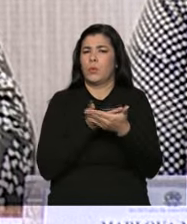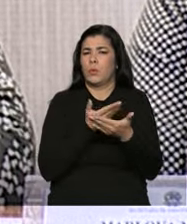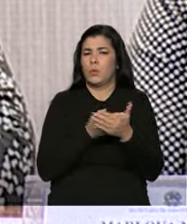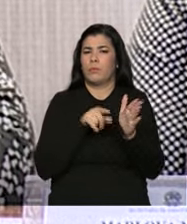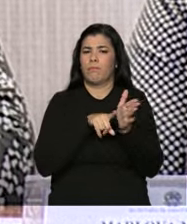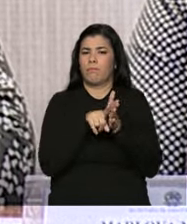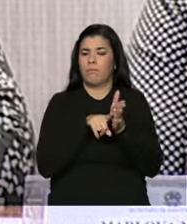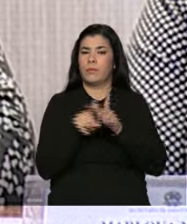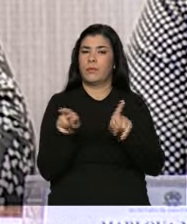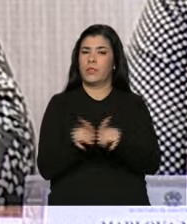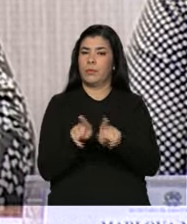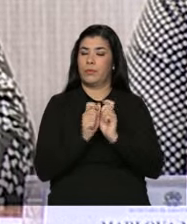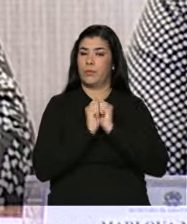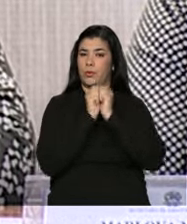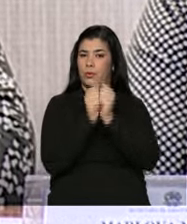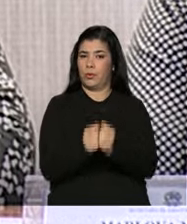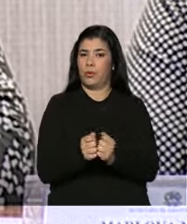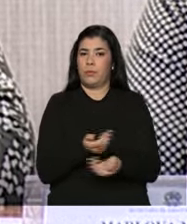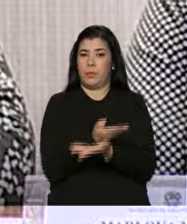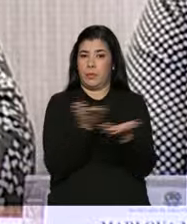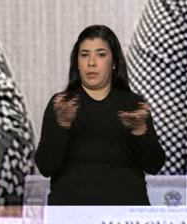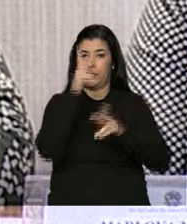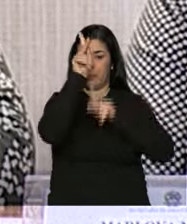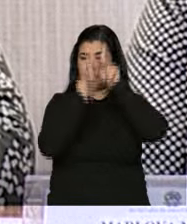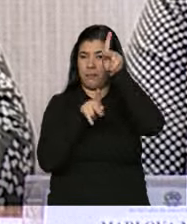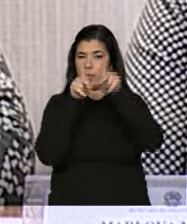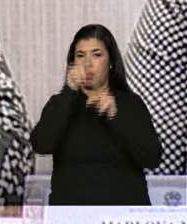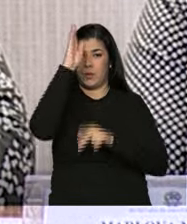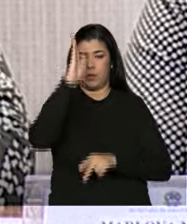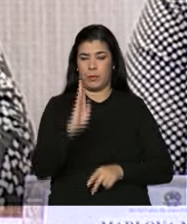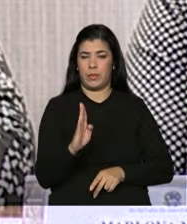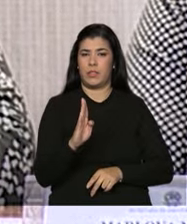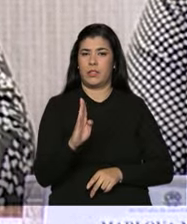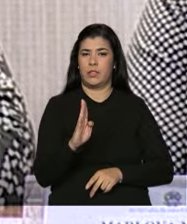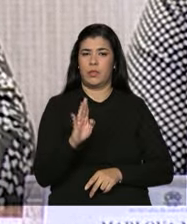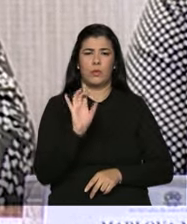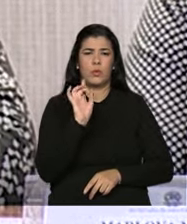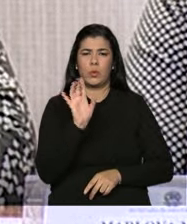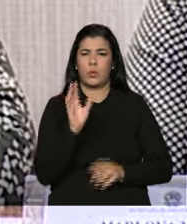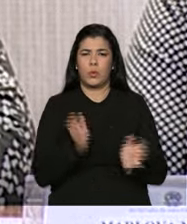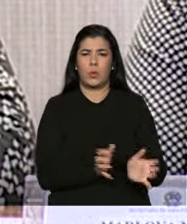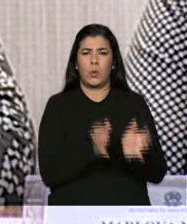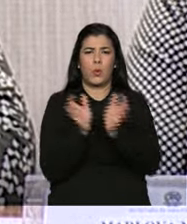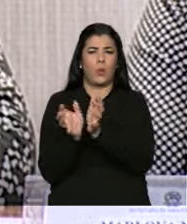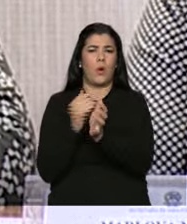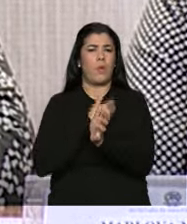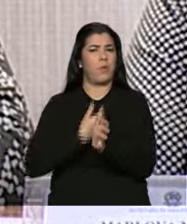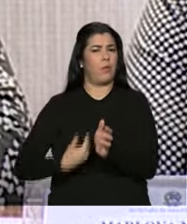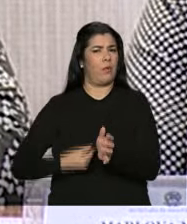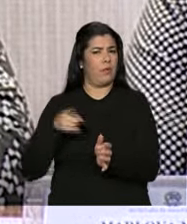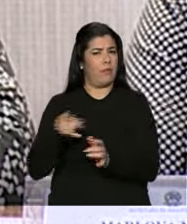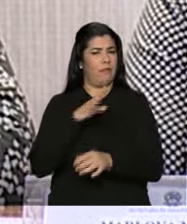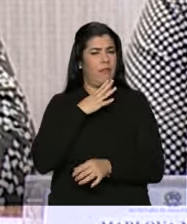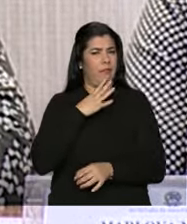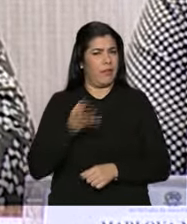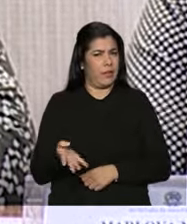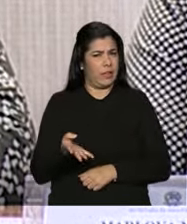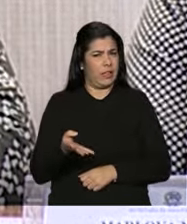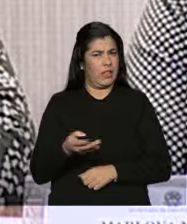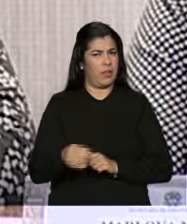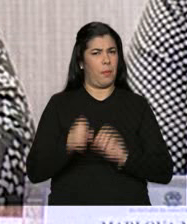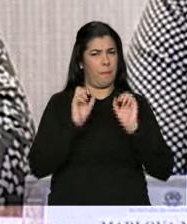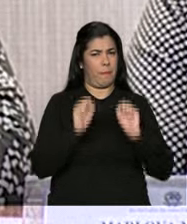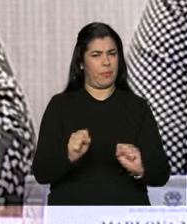pesquisa para que a população brasileira, né, não somente o Estado brasileiro, que é o